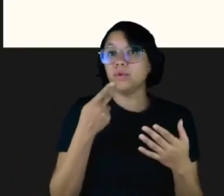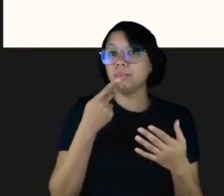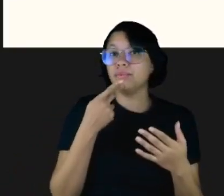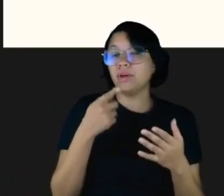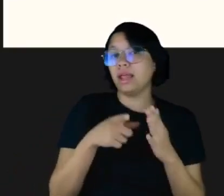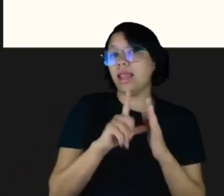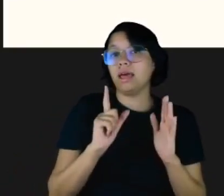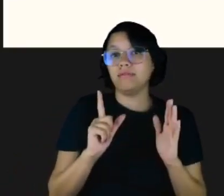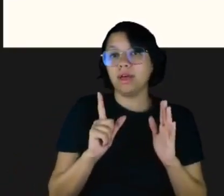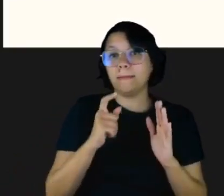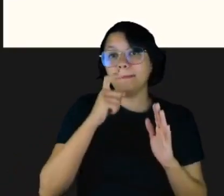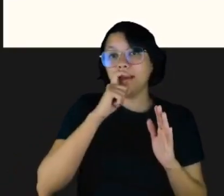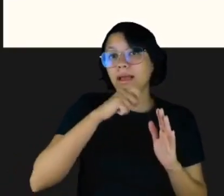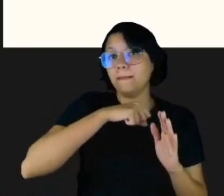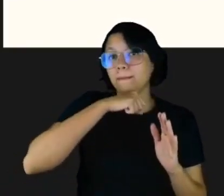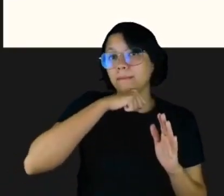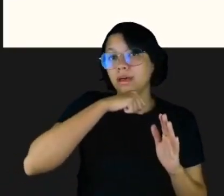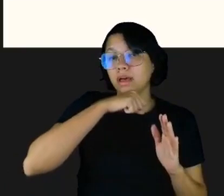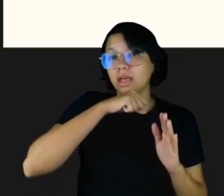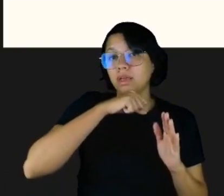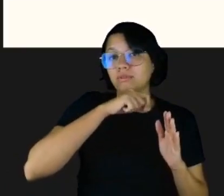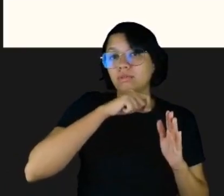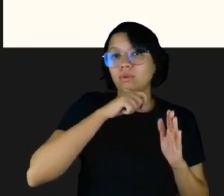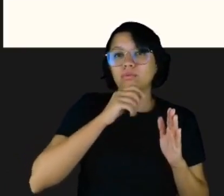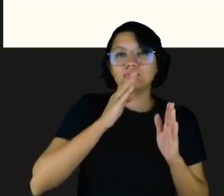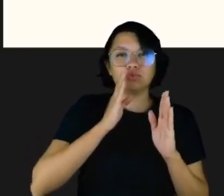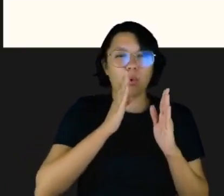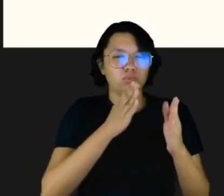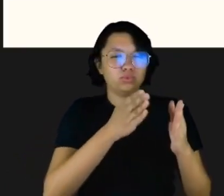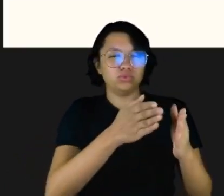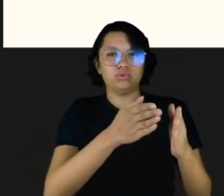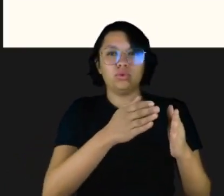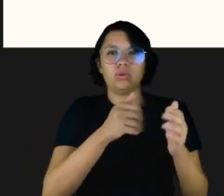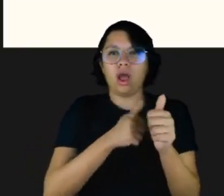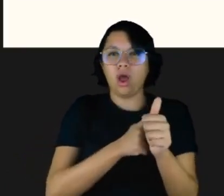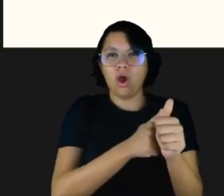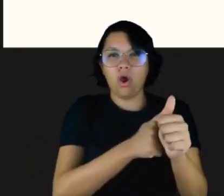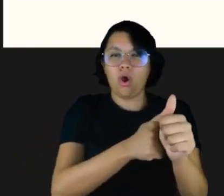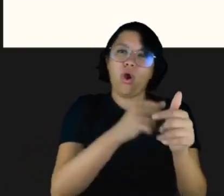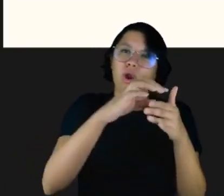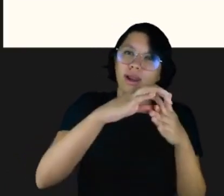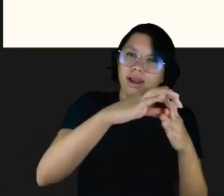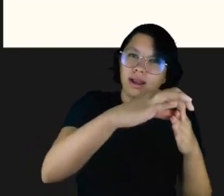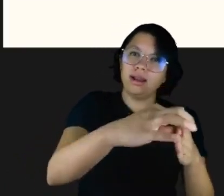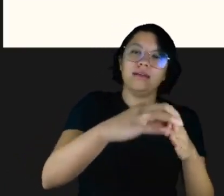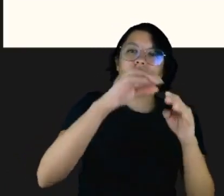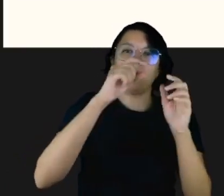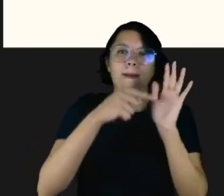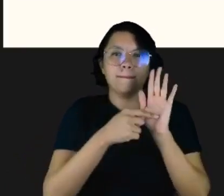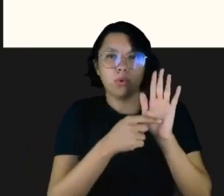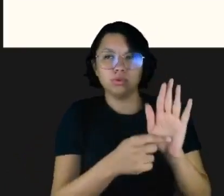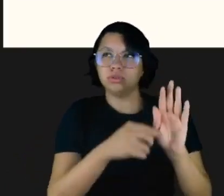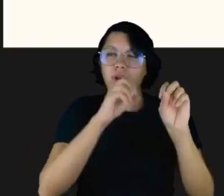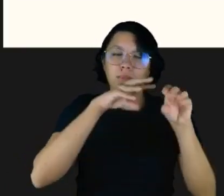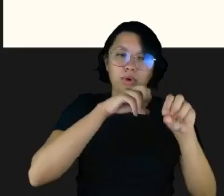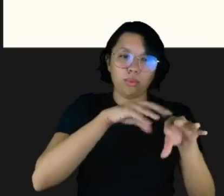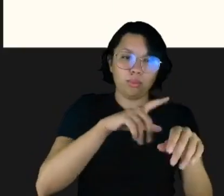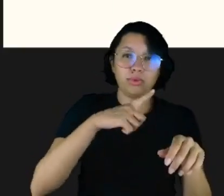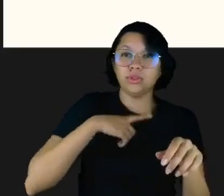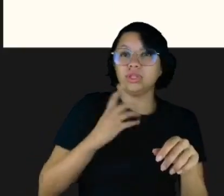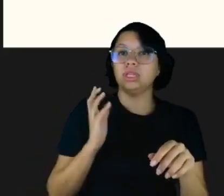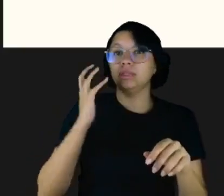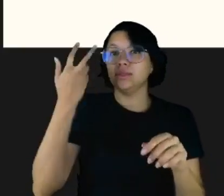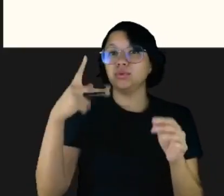anteriormente. Os pais vão direcionar, conduzir, mostrar, orientar, tomar as decisões